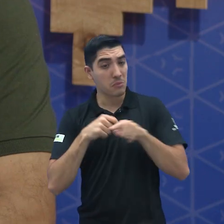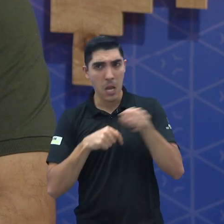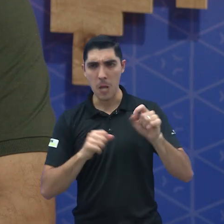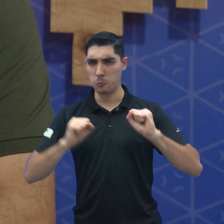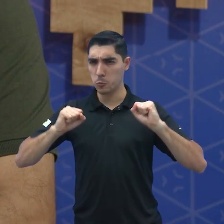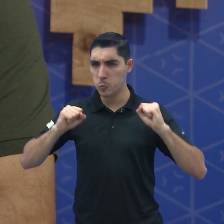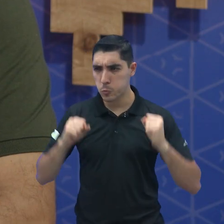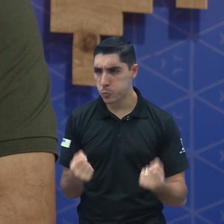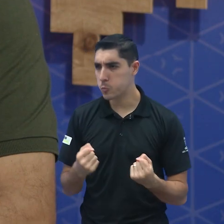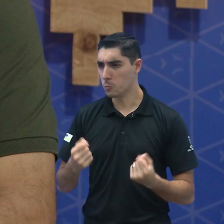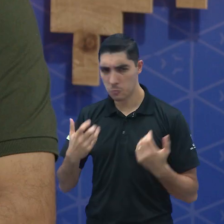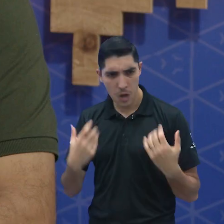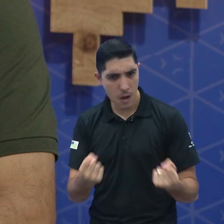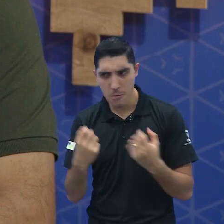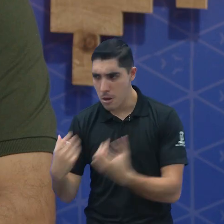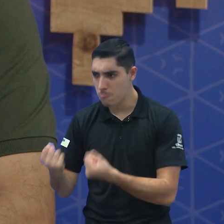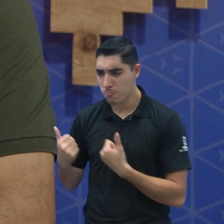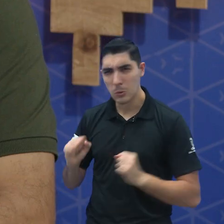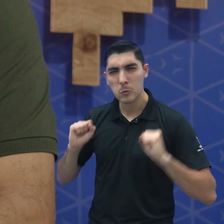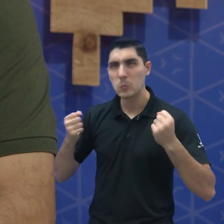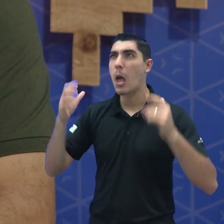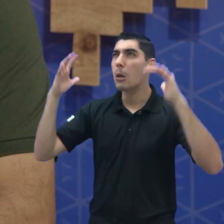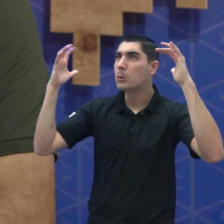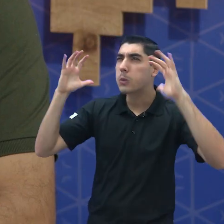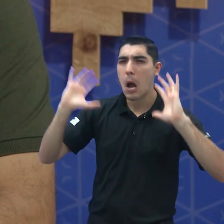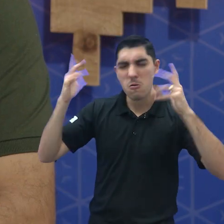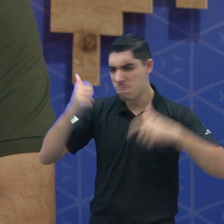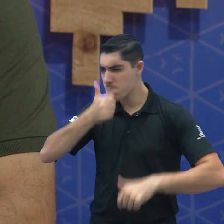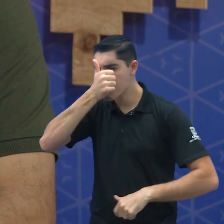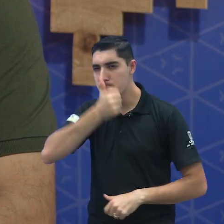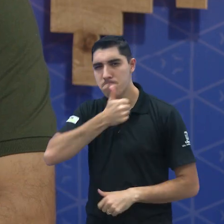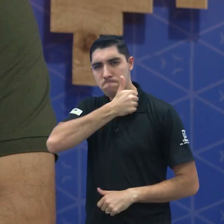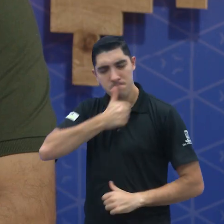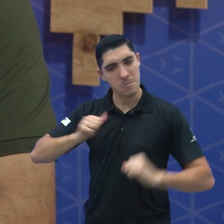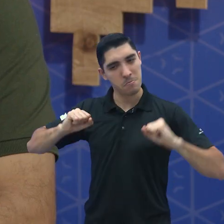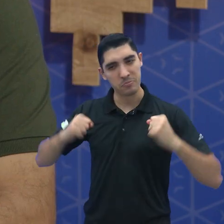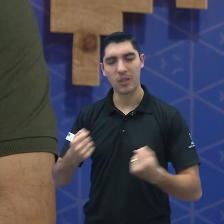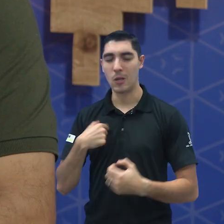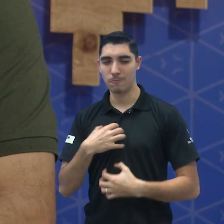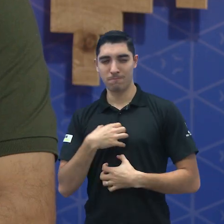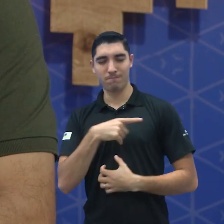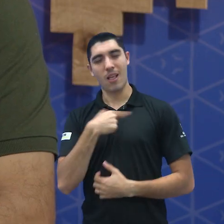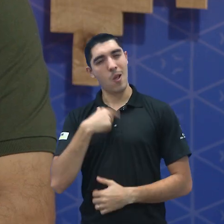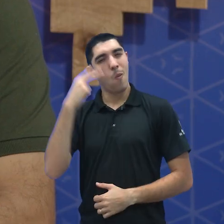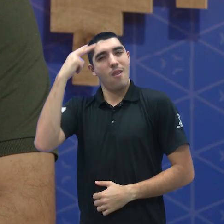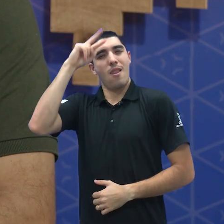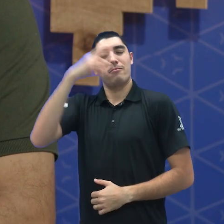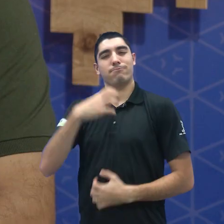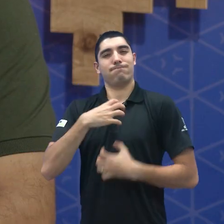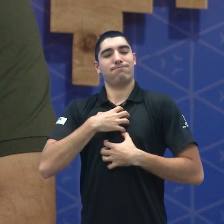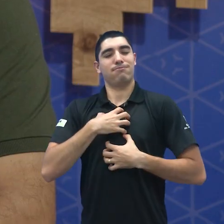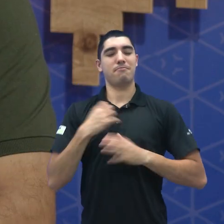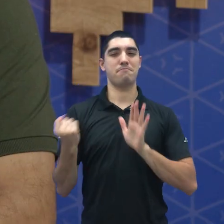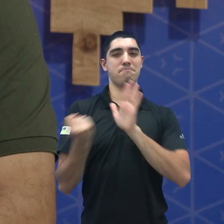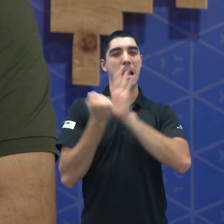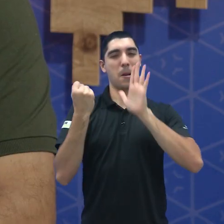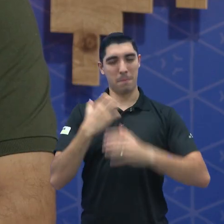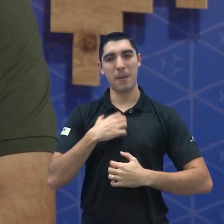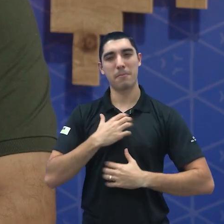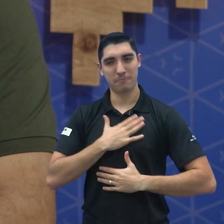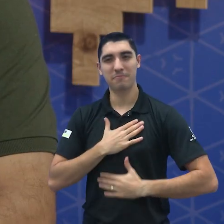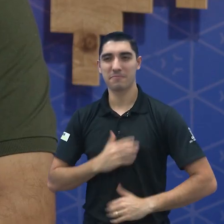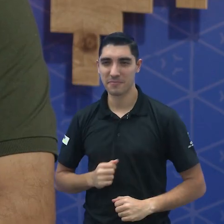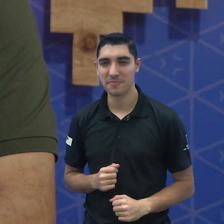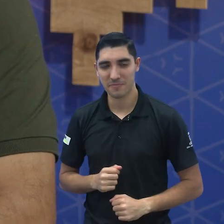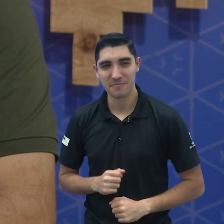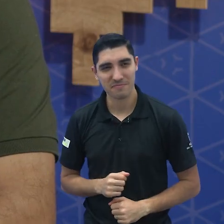que eles tiveram, dessa grande adversidade que a gente teve no dia da apresentação. Então foi, acho que, um fato marcante recente que marcou a nossa